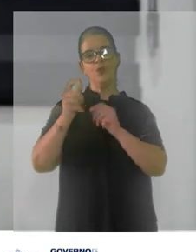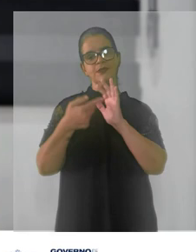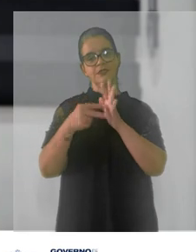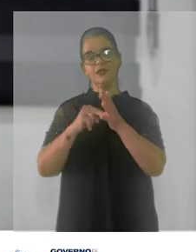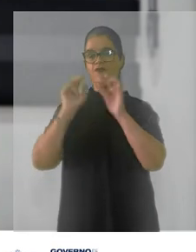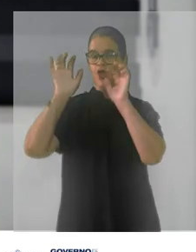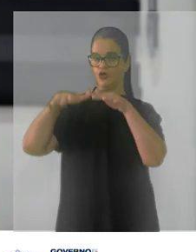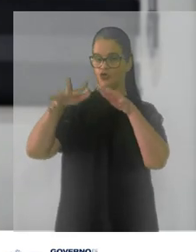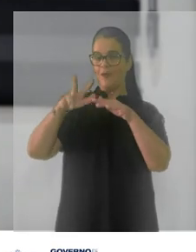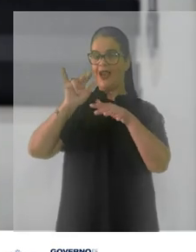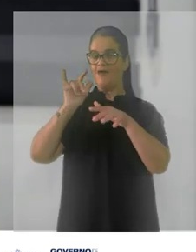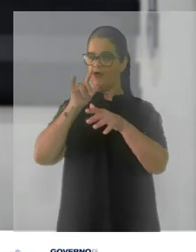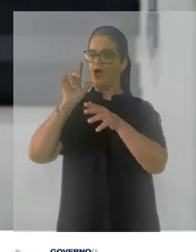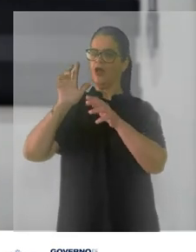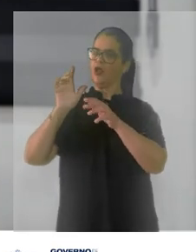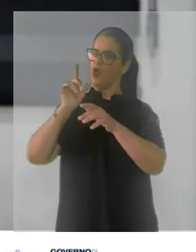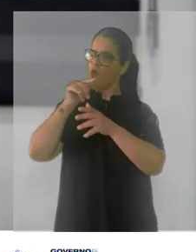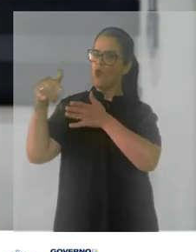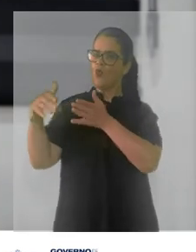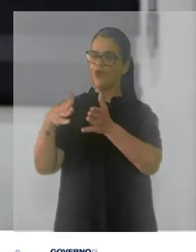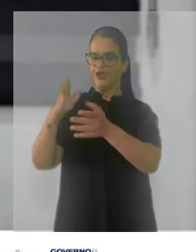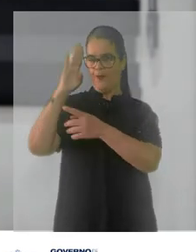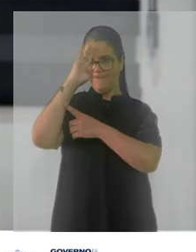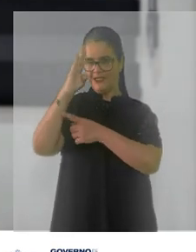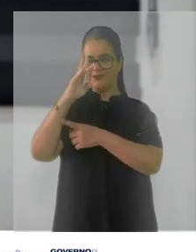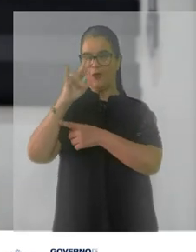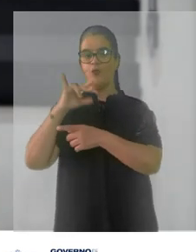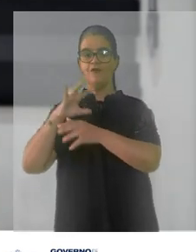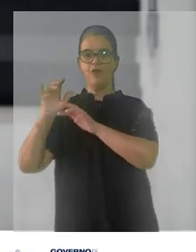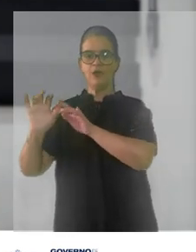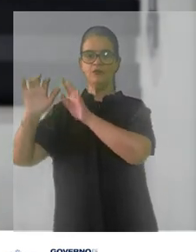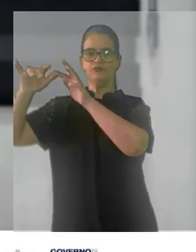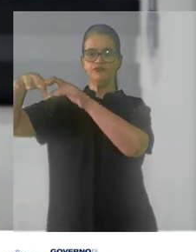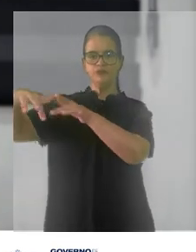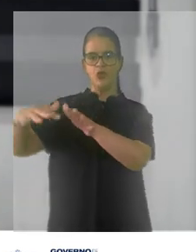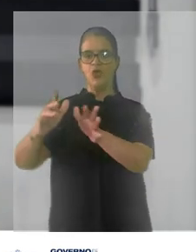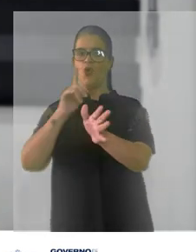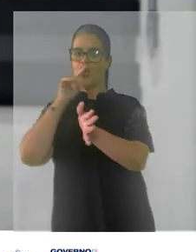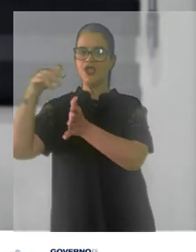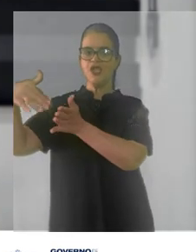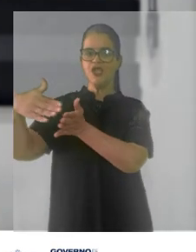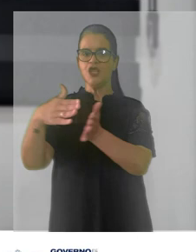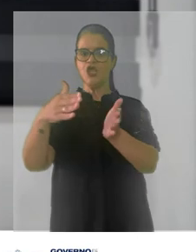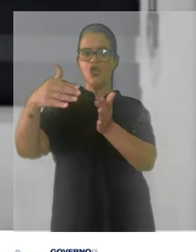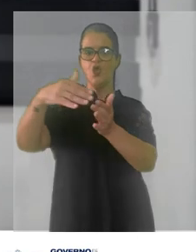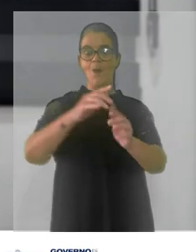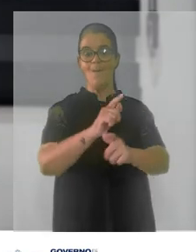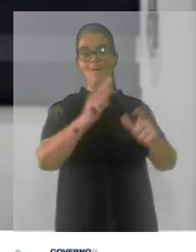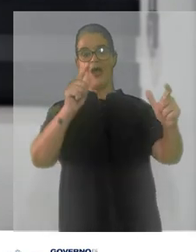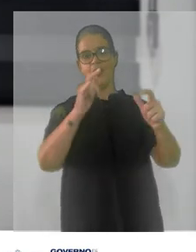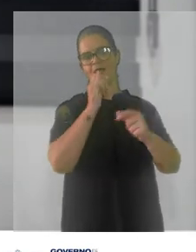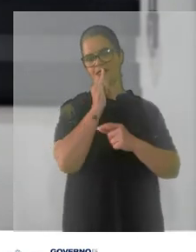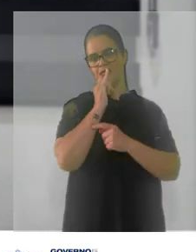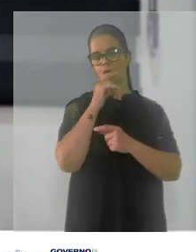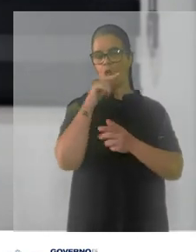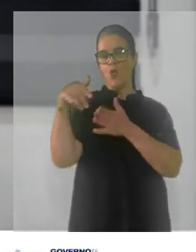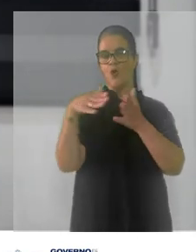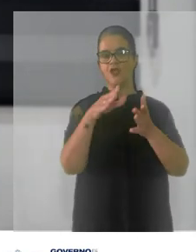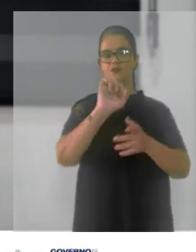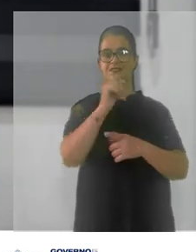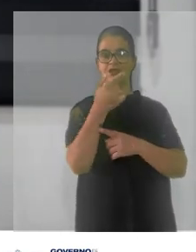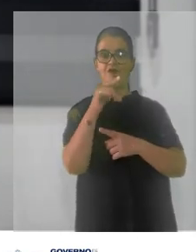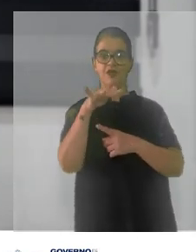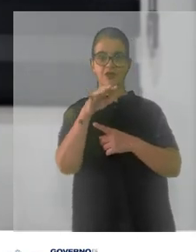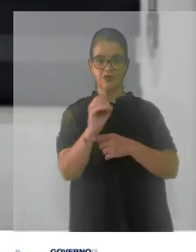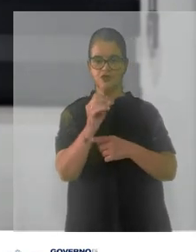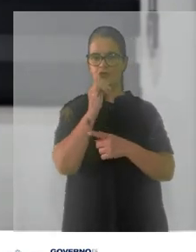elas vão convergir para um rio principal que vai desaguar no rio maior. O Rio São Francisco, por exemplo, se a gente